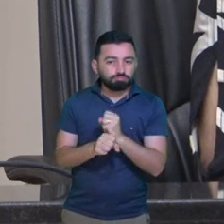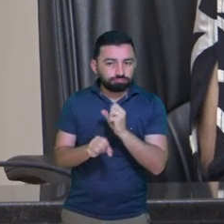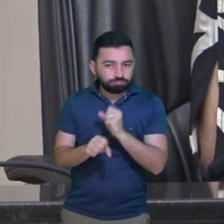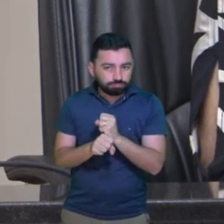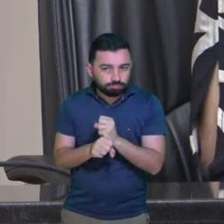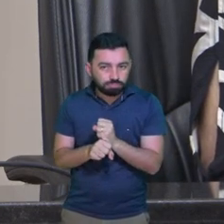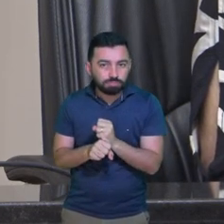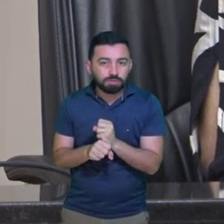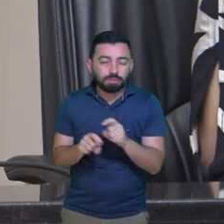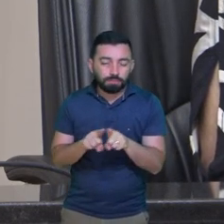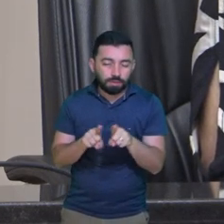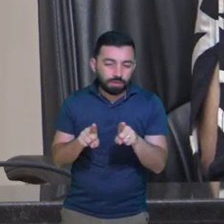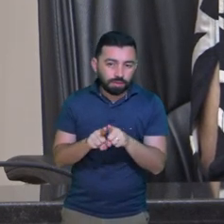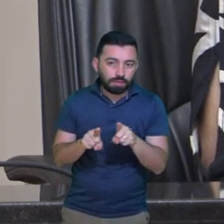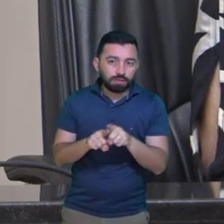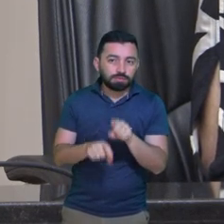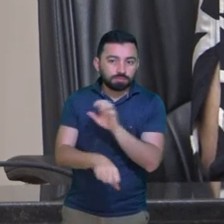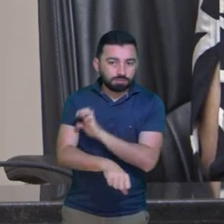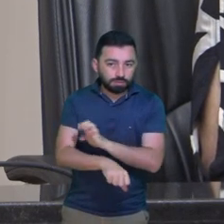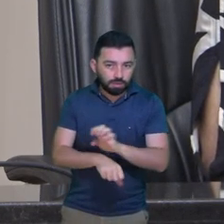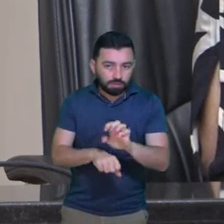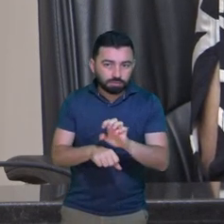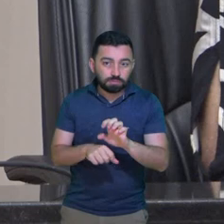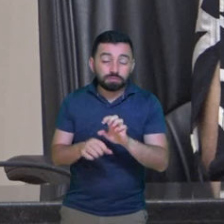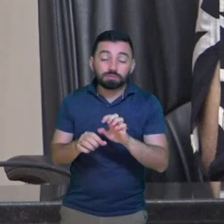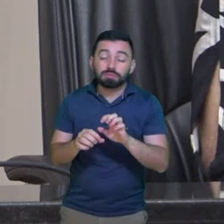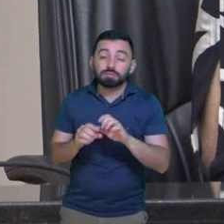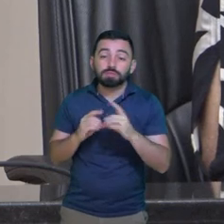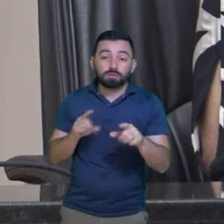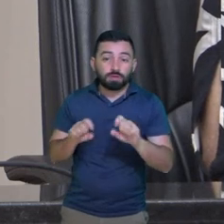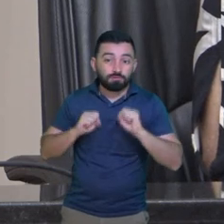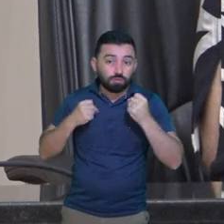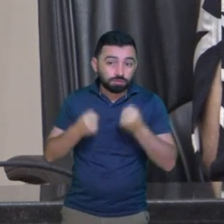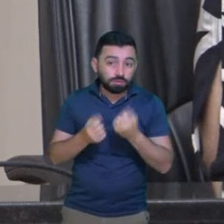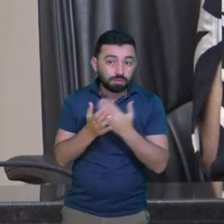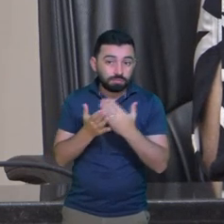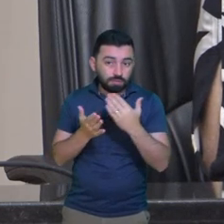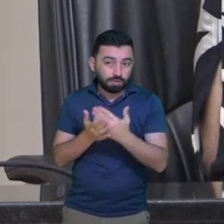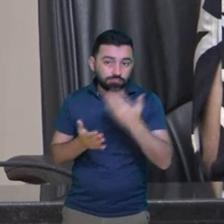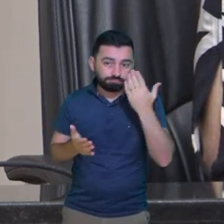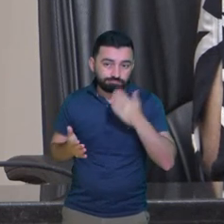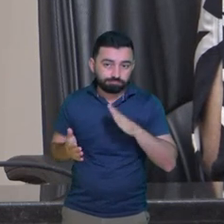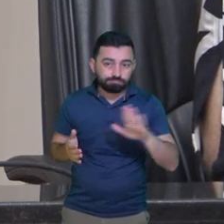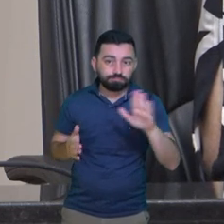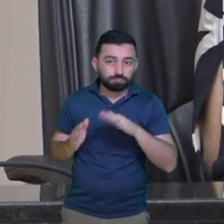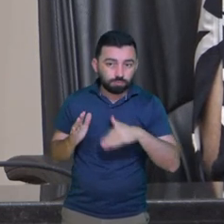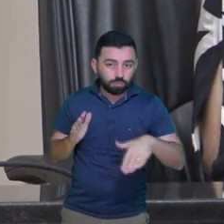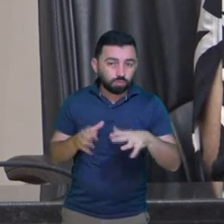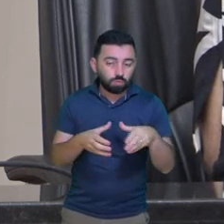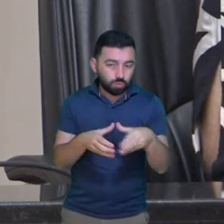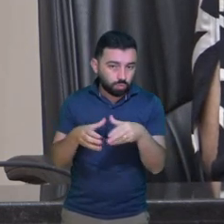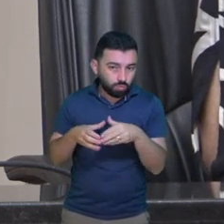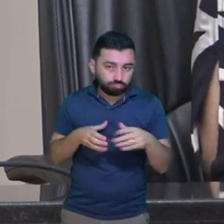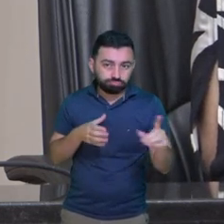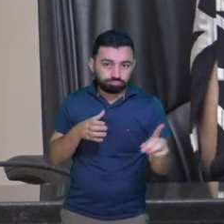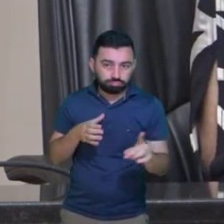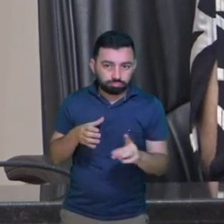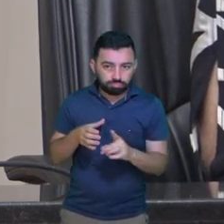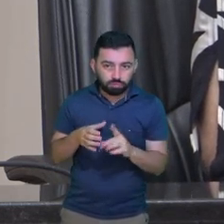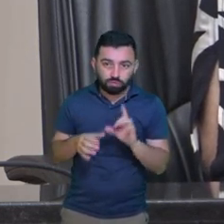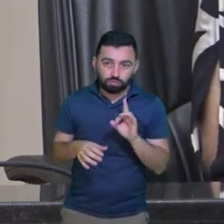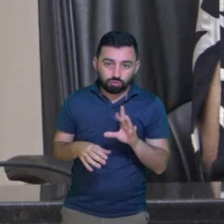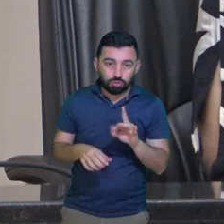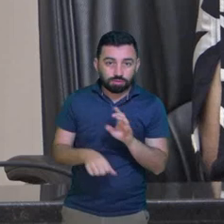supervisionados e a extensão reforçando a necessidade do comprometimento das redes com o acolhimento não apenas dos